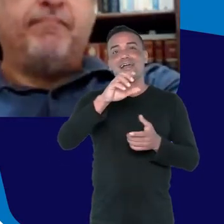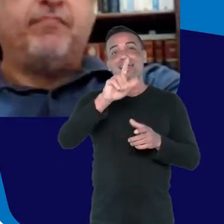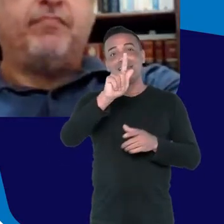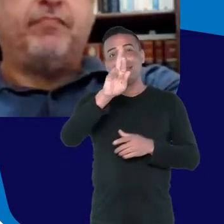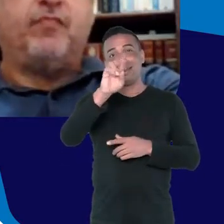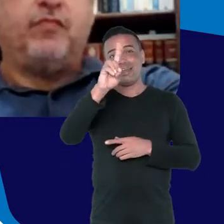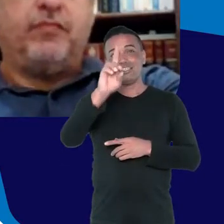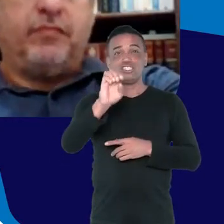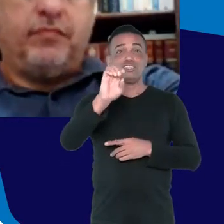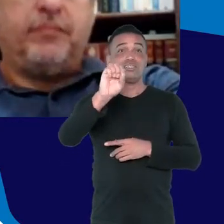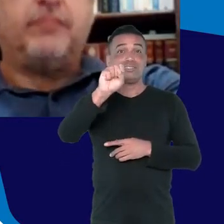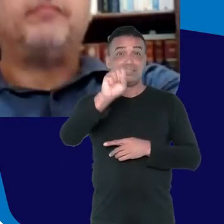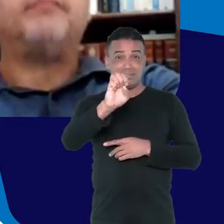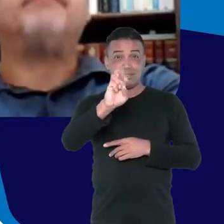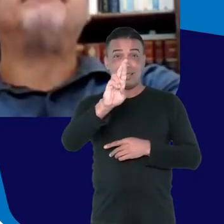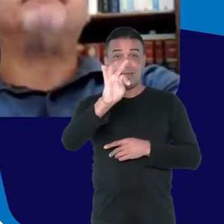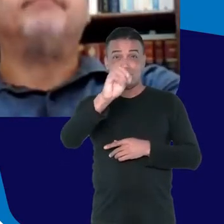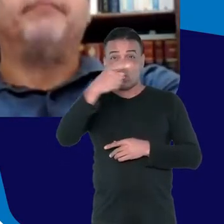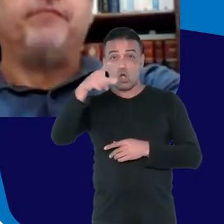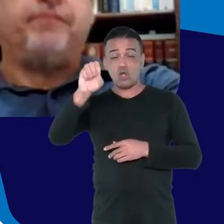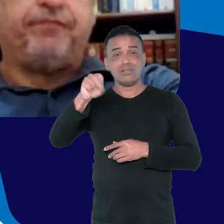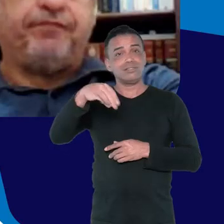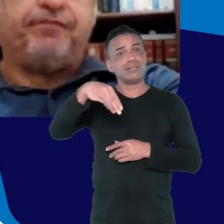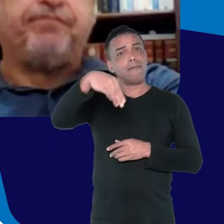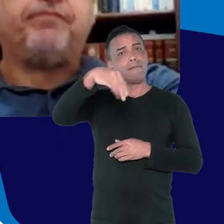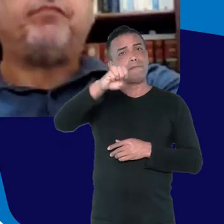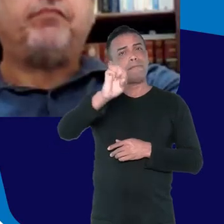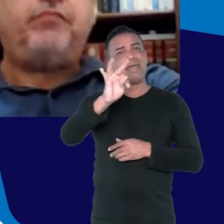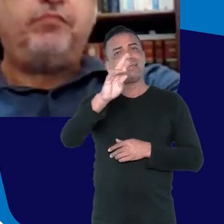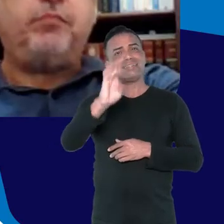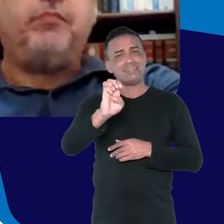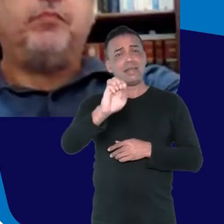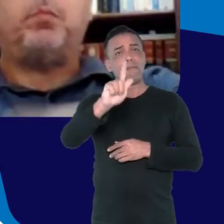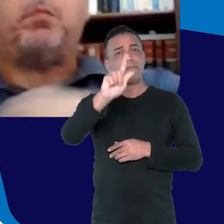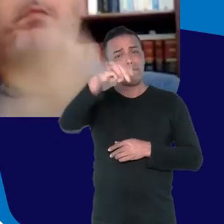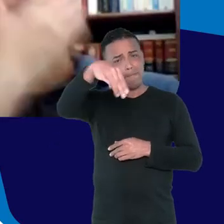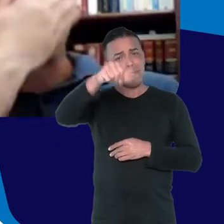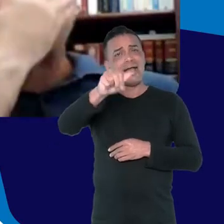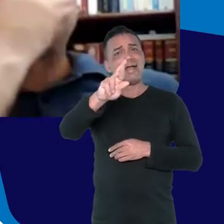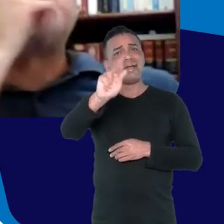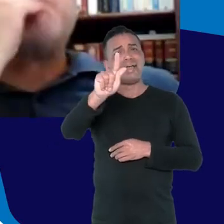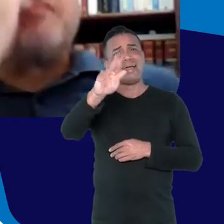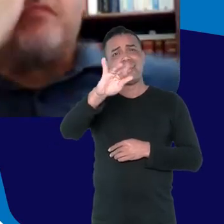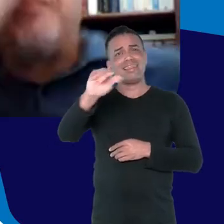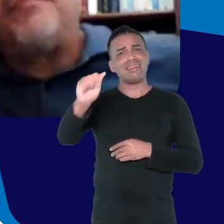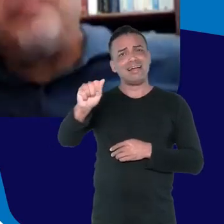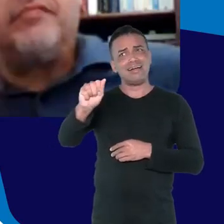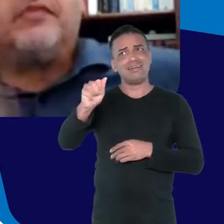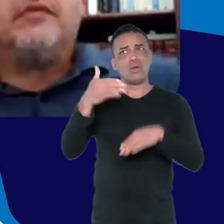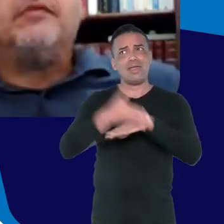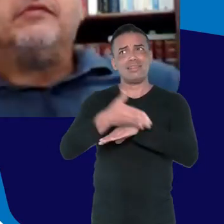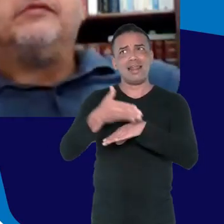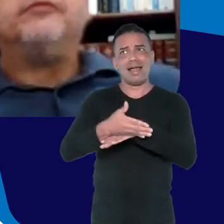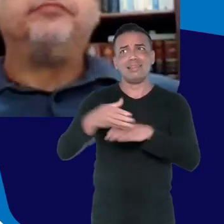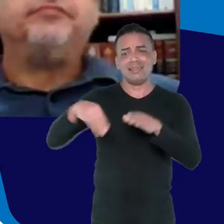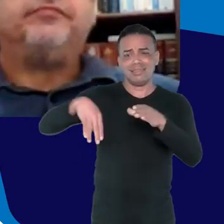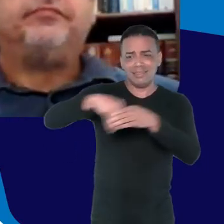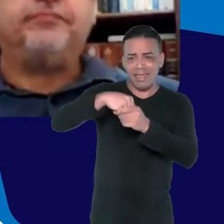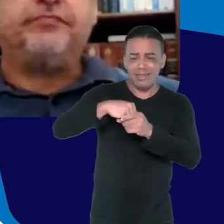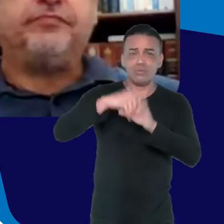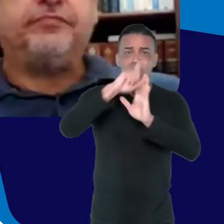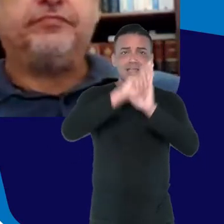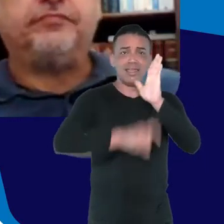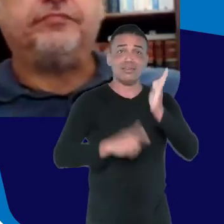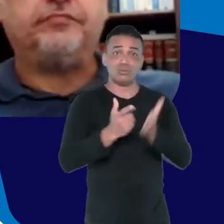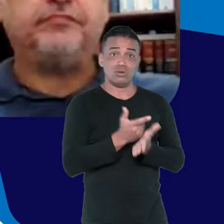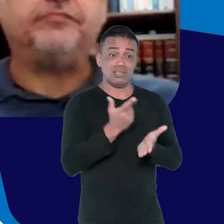e Margarida. Eu queria te perguntar um pouquinho sobre isso, sobre a entrada desses livros como